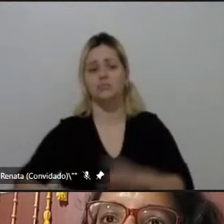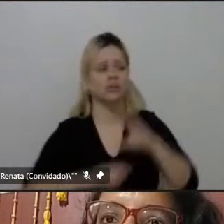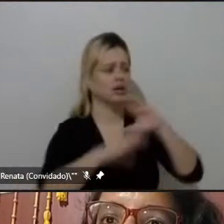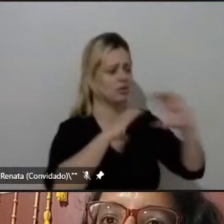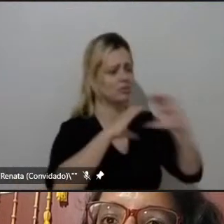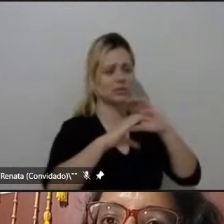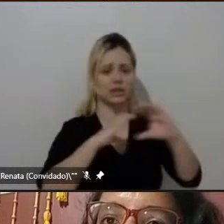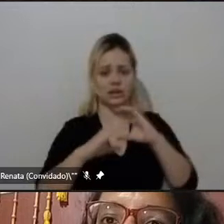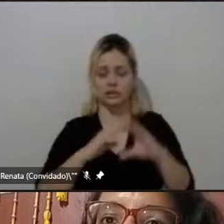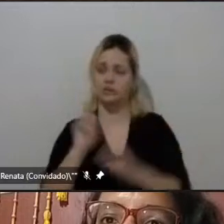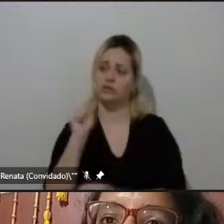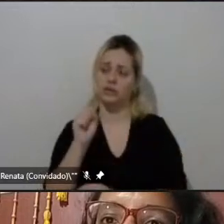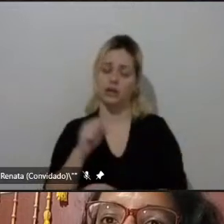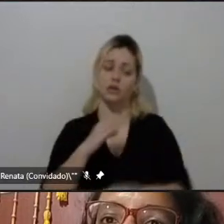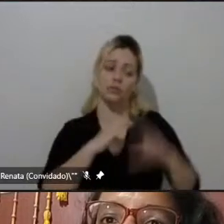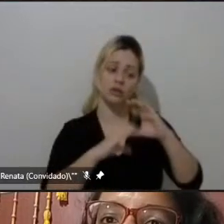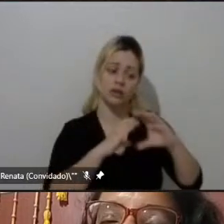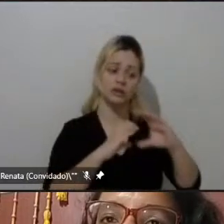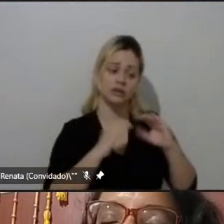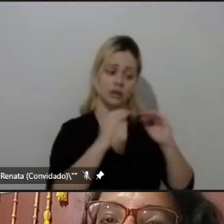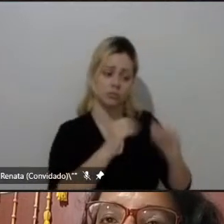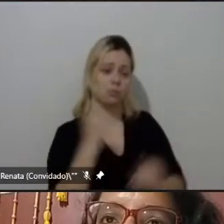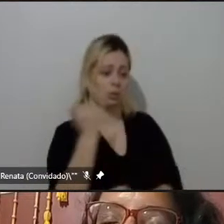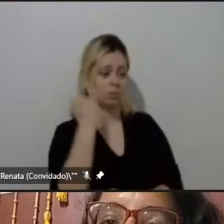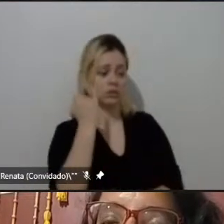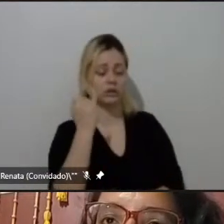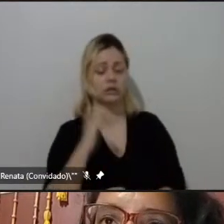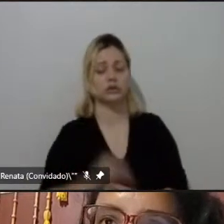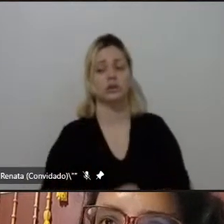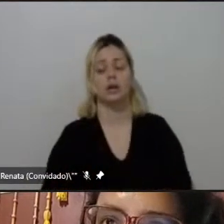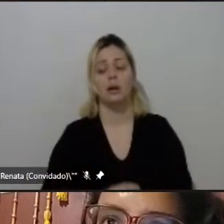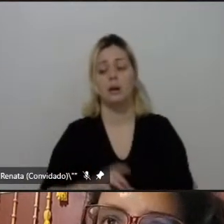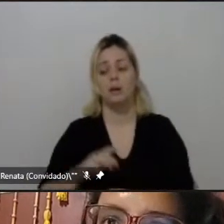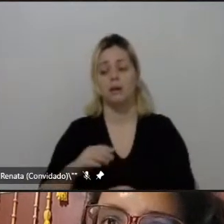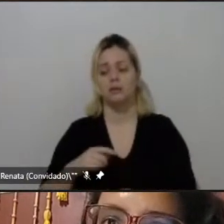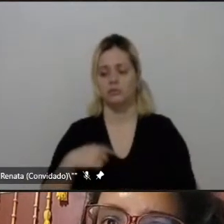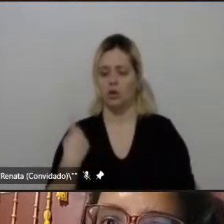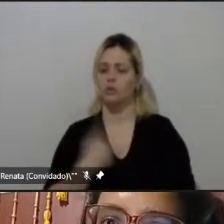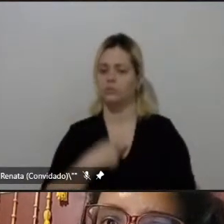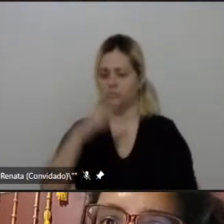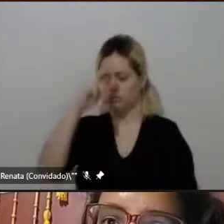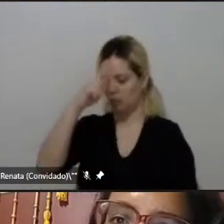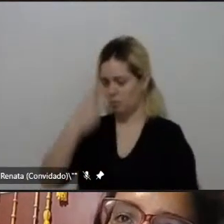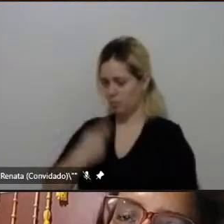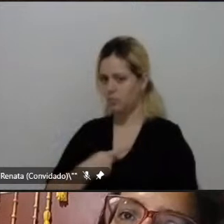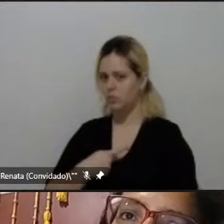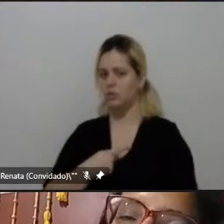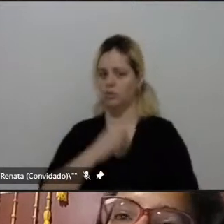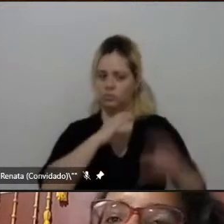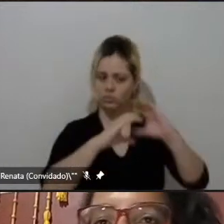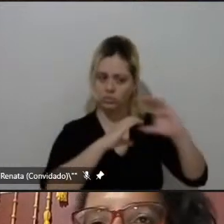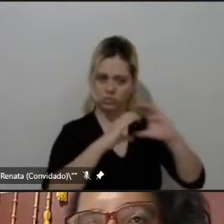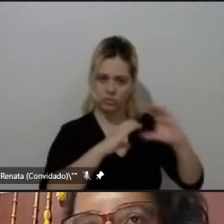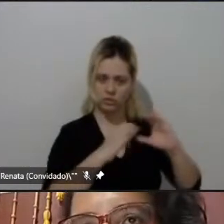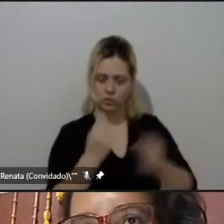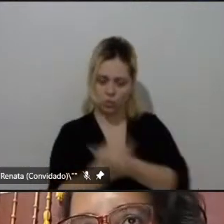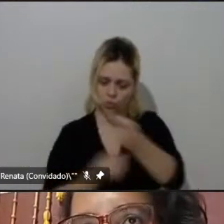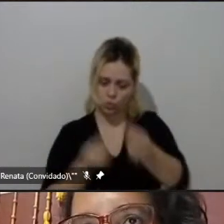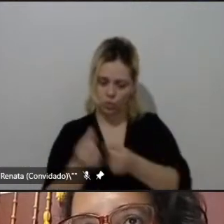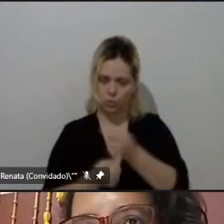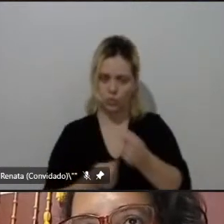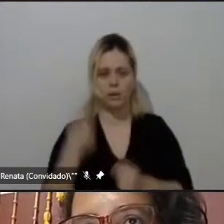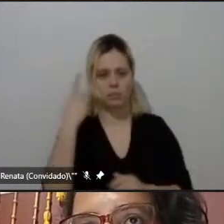sim, a comunicação é um dos grandes monopólios, né? Então, a gente tem o próprio monopólio do capital, que a gente discute um pouco, né, através desses projetos